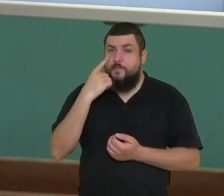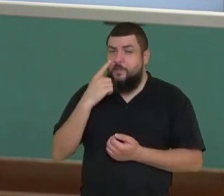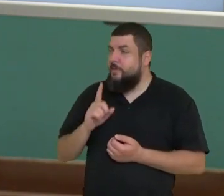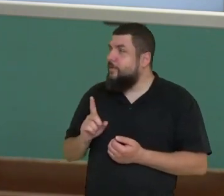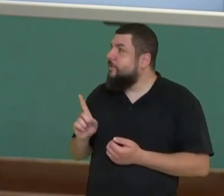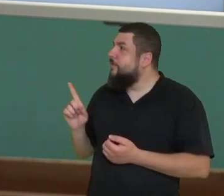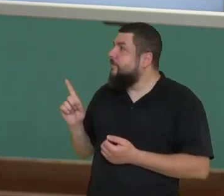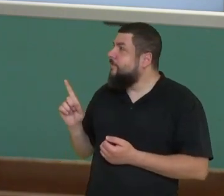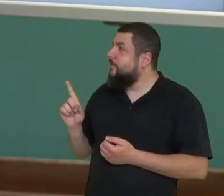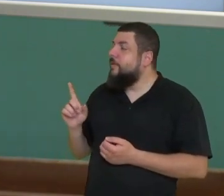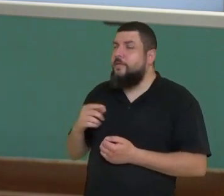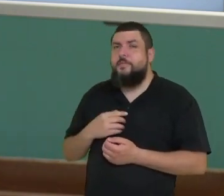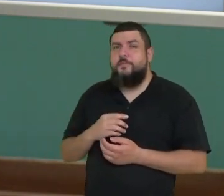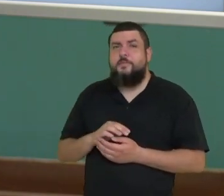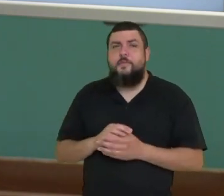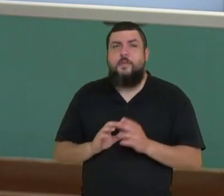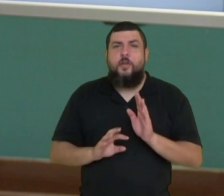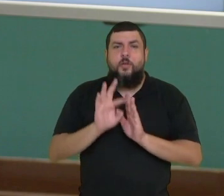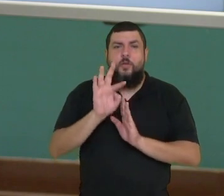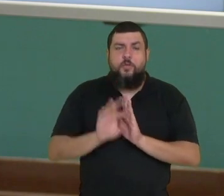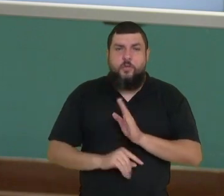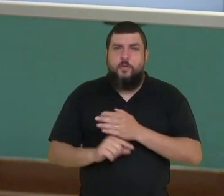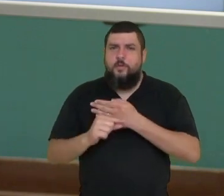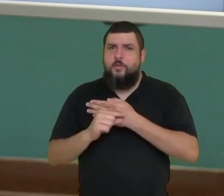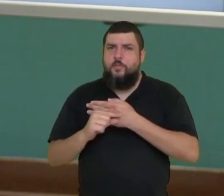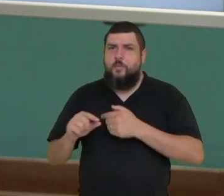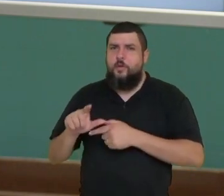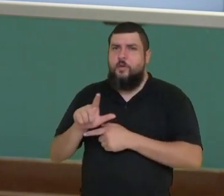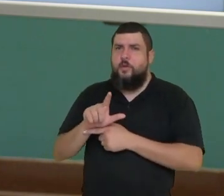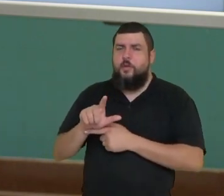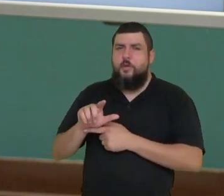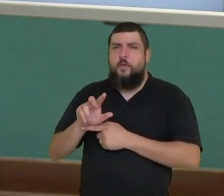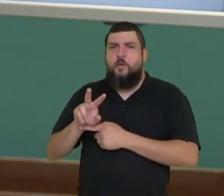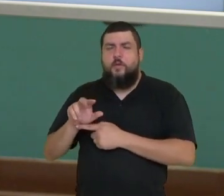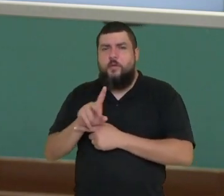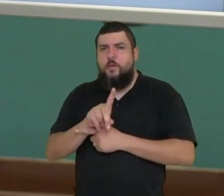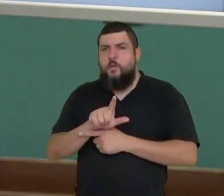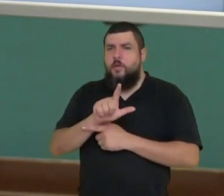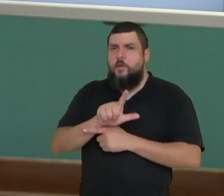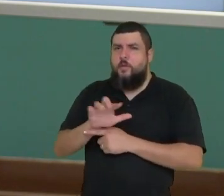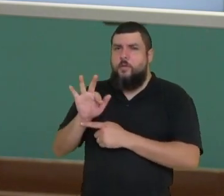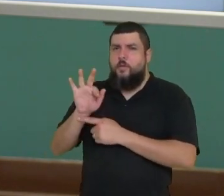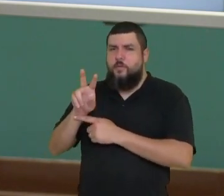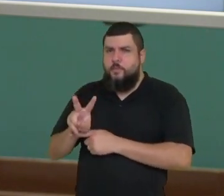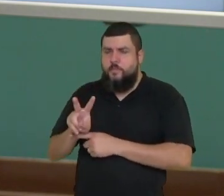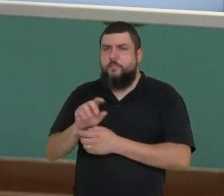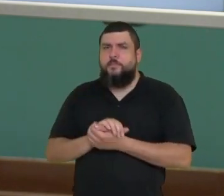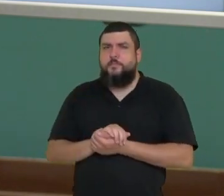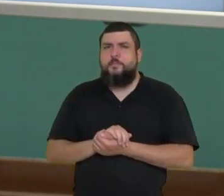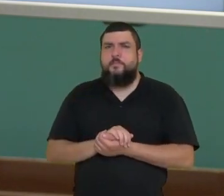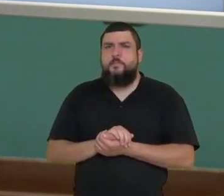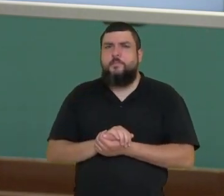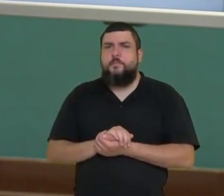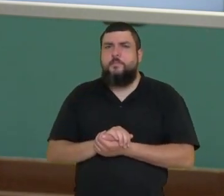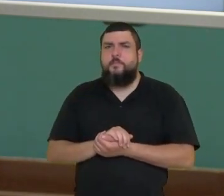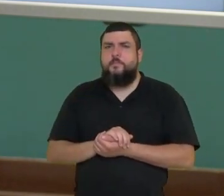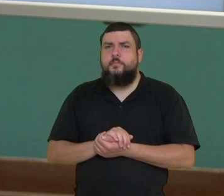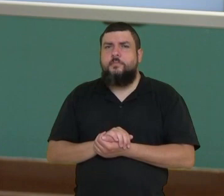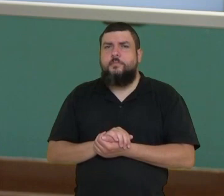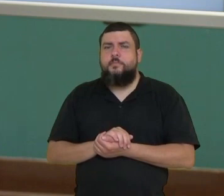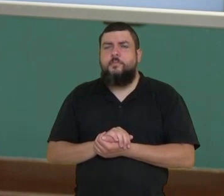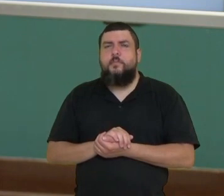Luiz Fernando Veríssimo, publicado no Correio Brasiliense. Com isso, o que nós refletimos?